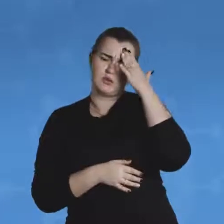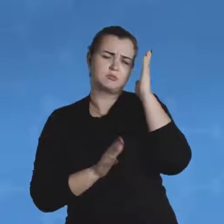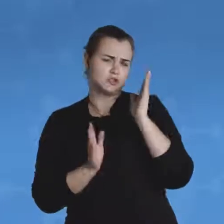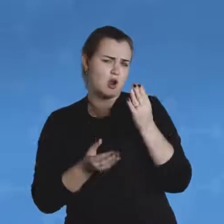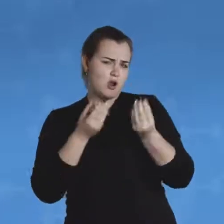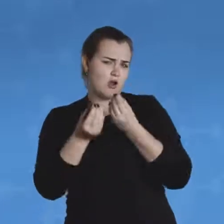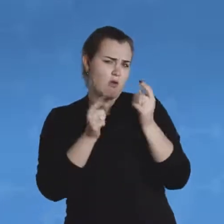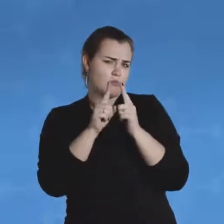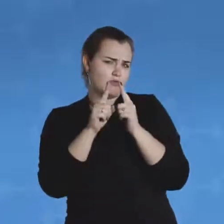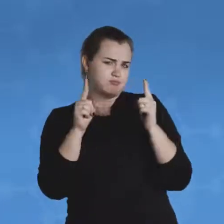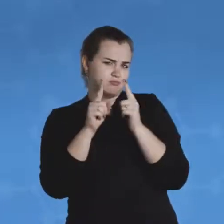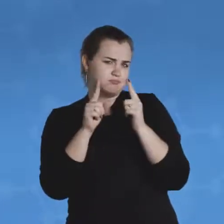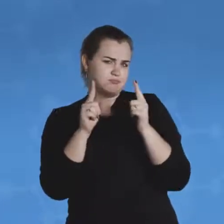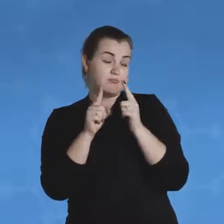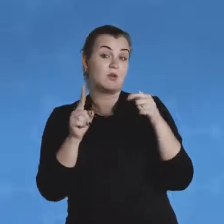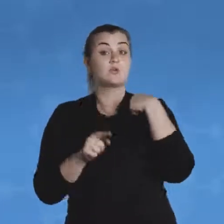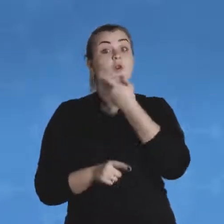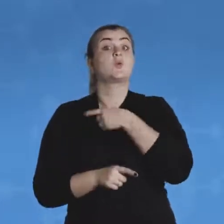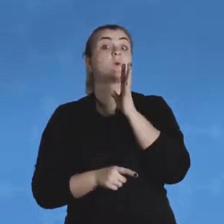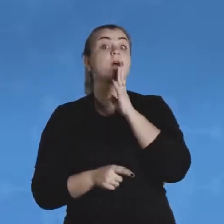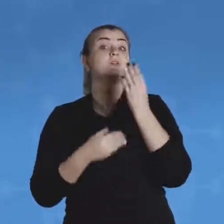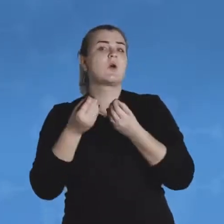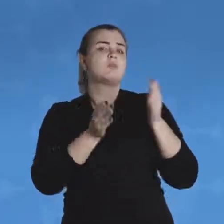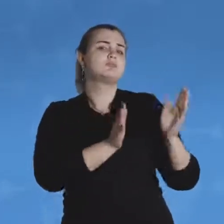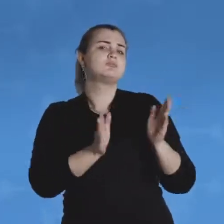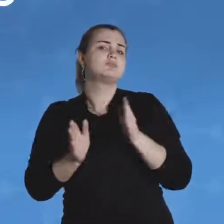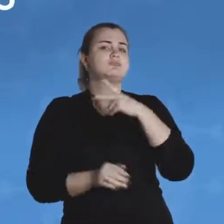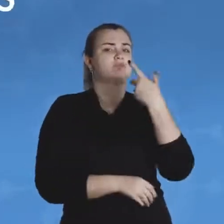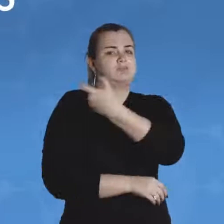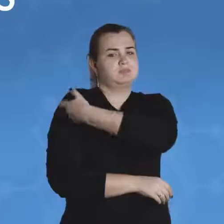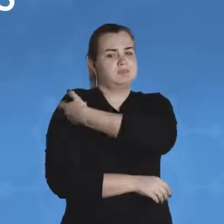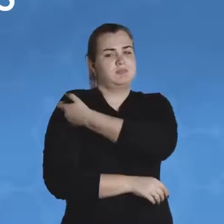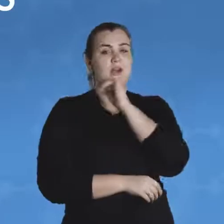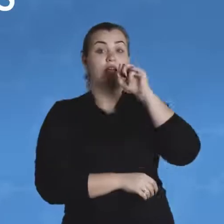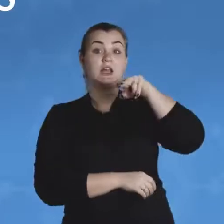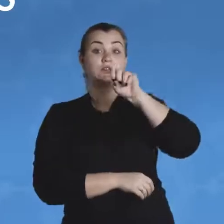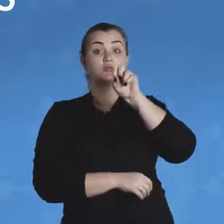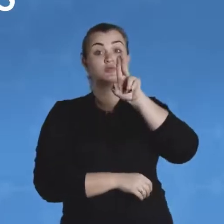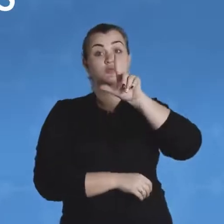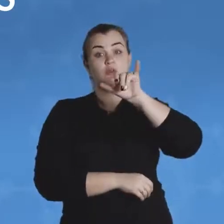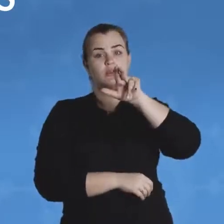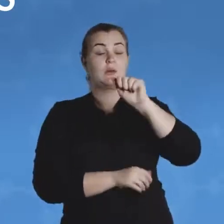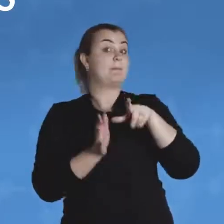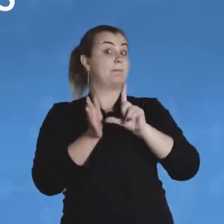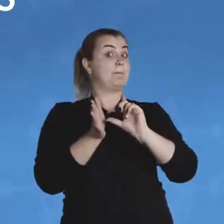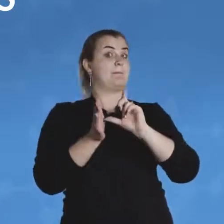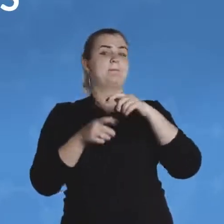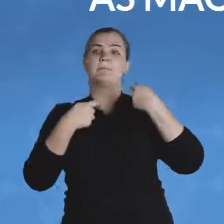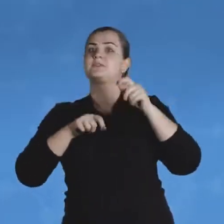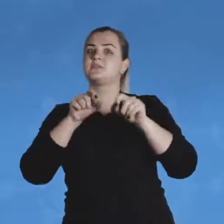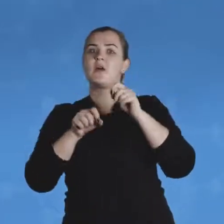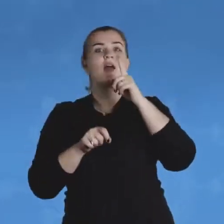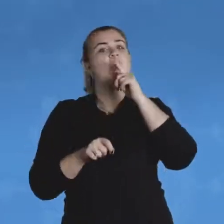agulhas, vamos conhecer as etapas de aplicação da insulina. Em primeiro lugar, é importante lavar as mãos com água e